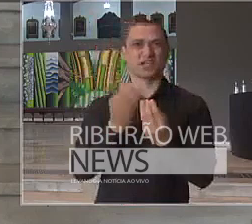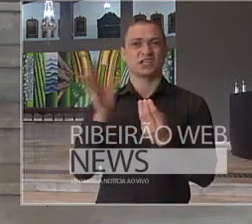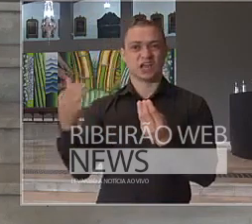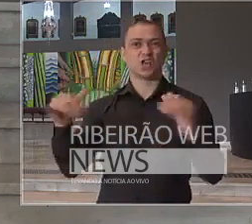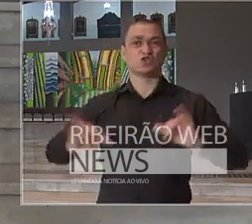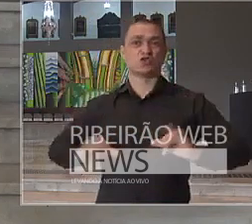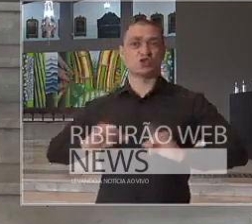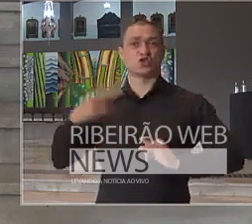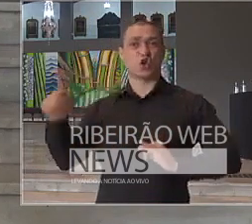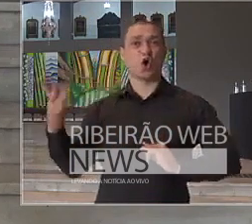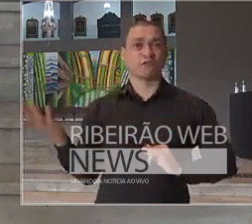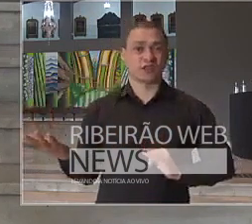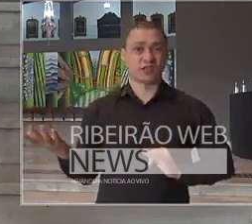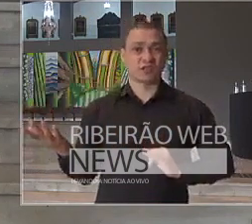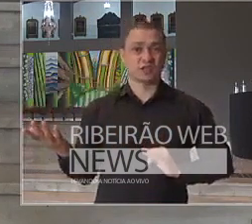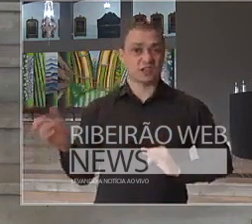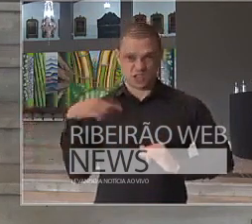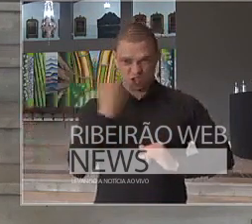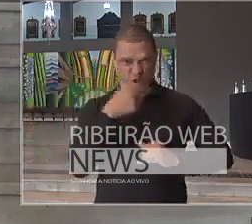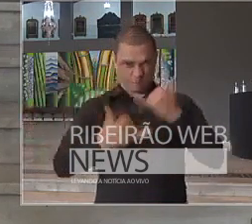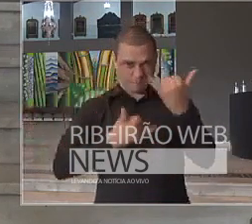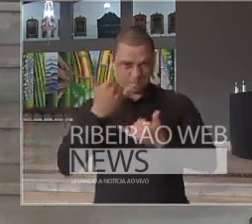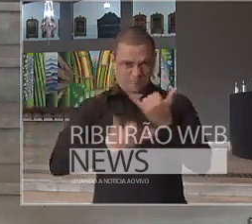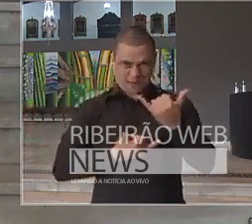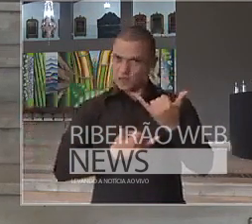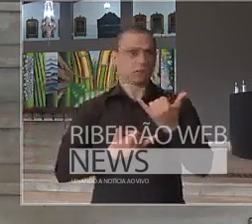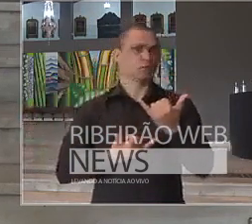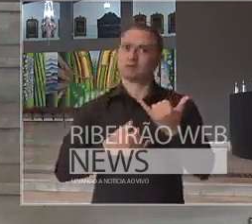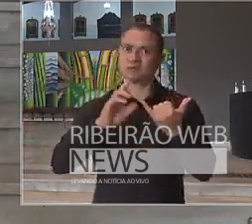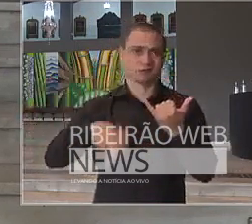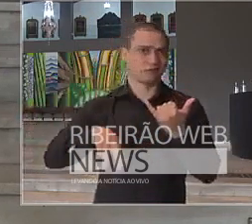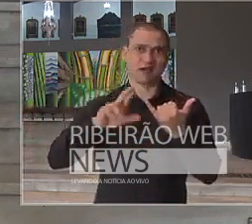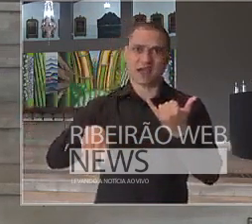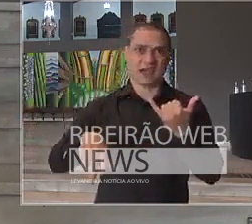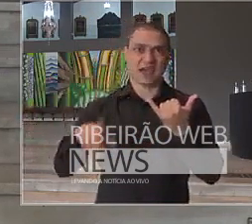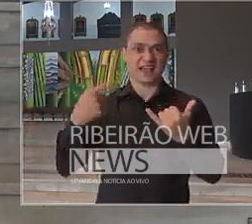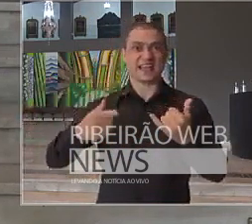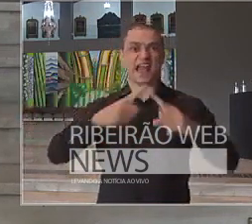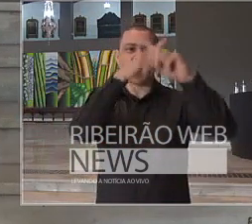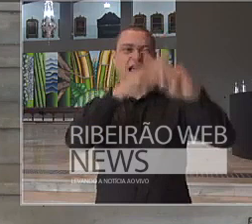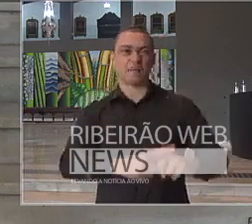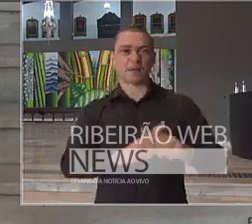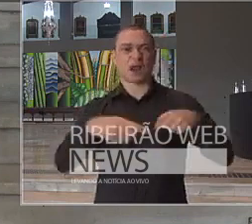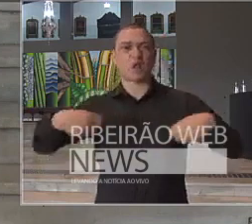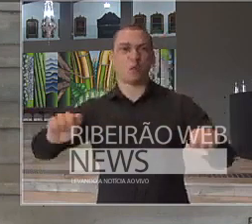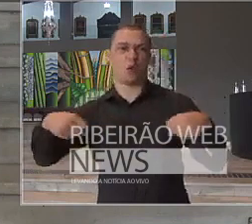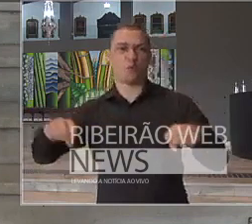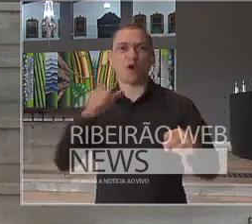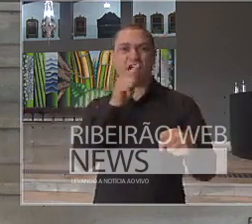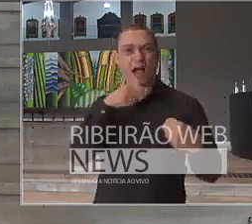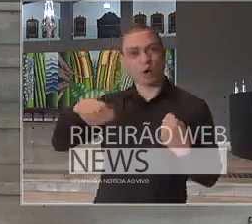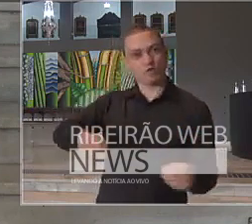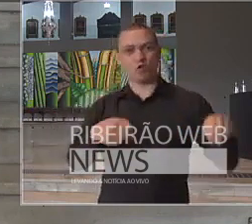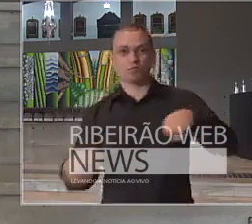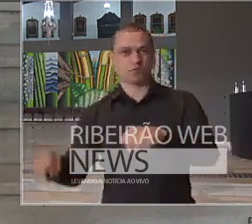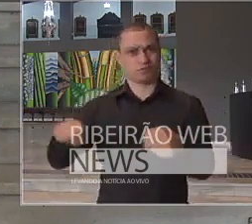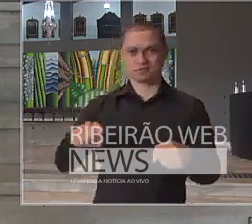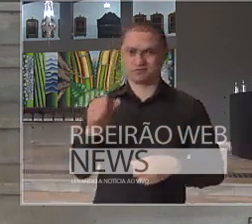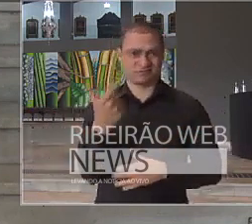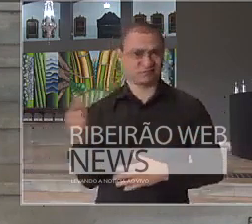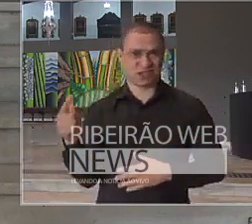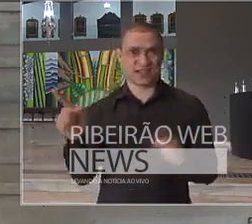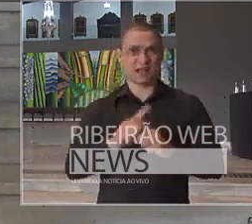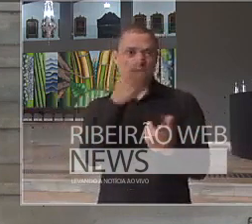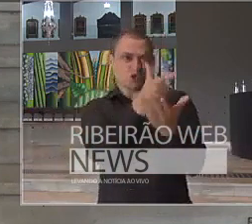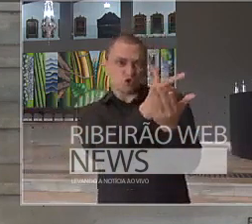seus entes queridos não estamos numa brincadeira não estamos no campeonato de jet ski não estamos disputando